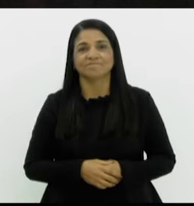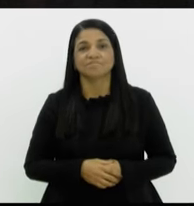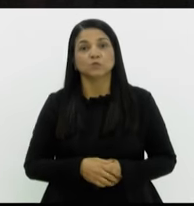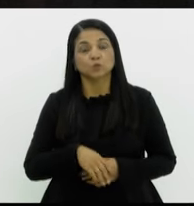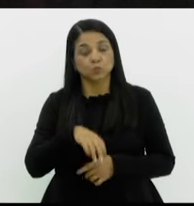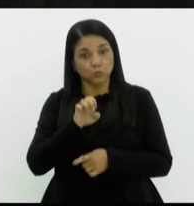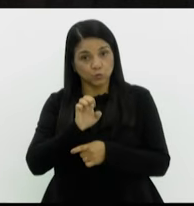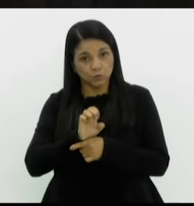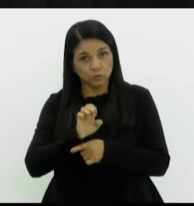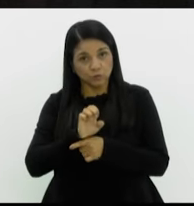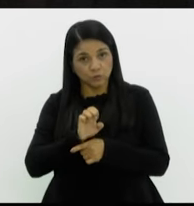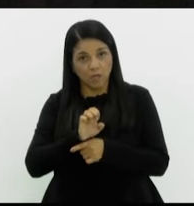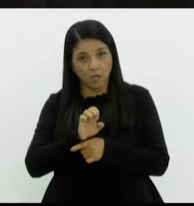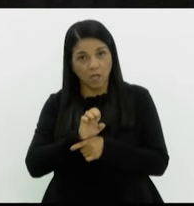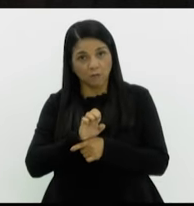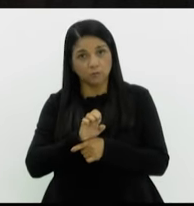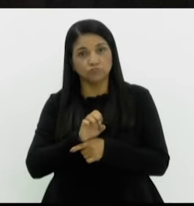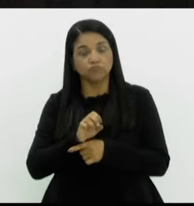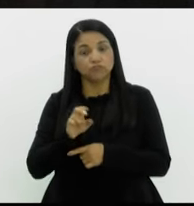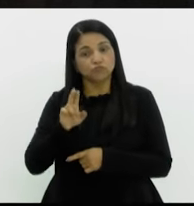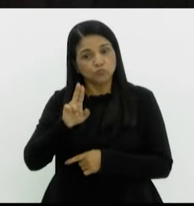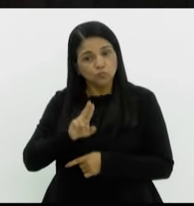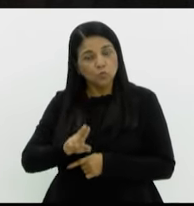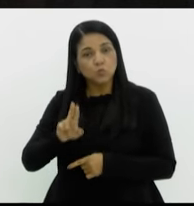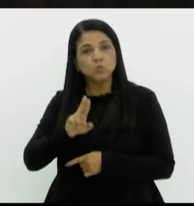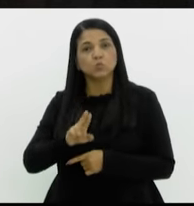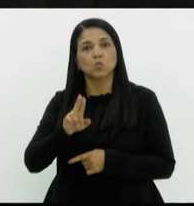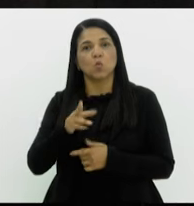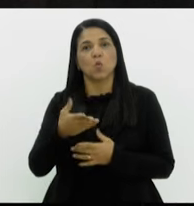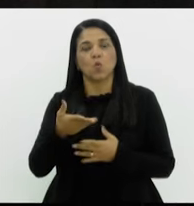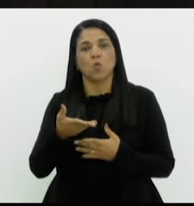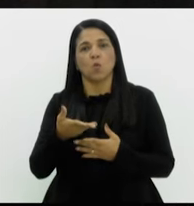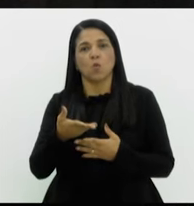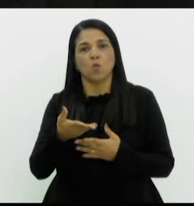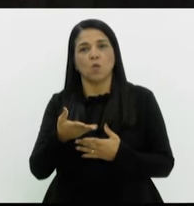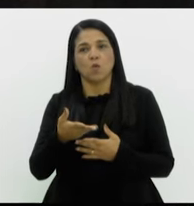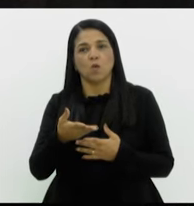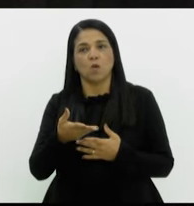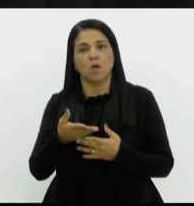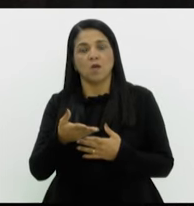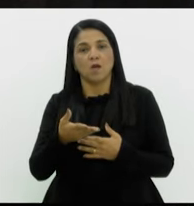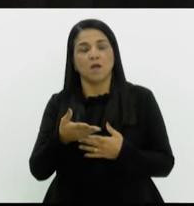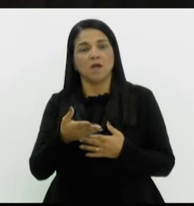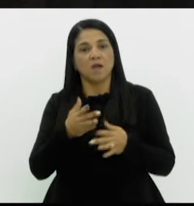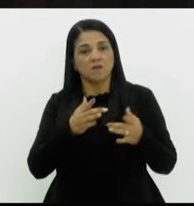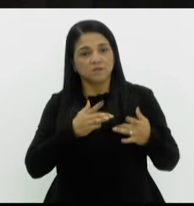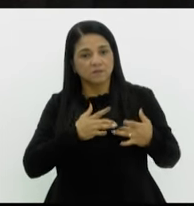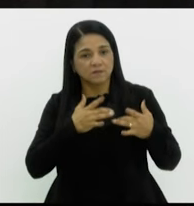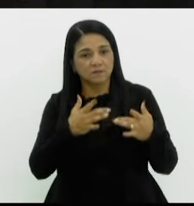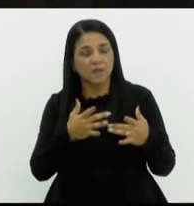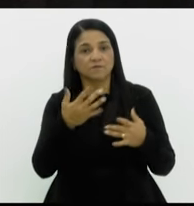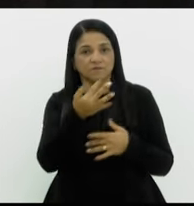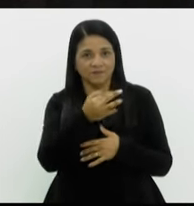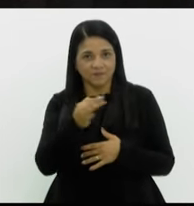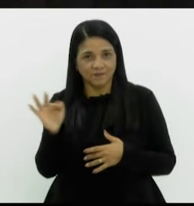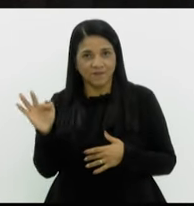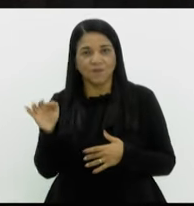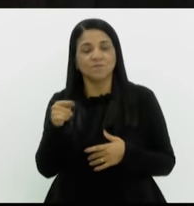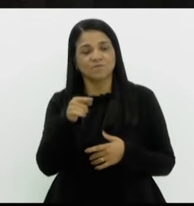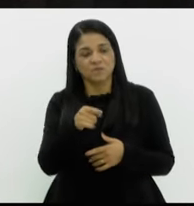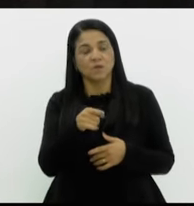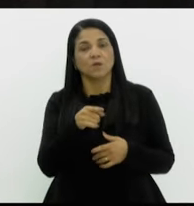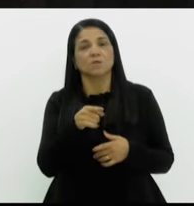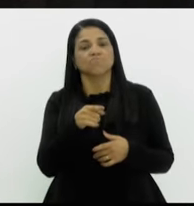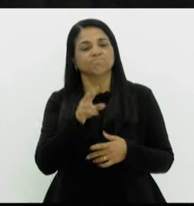que usou desse princípio que eu chamo da solidariedade federativa. Tem razão, Vossa